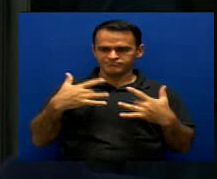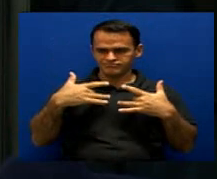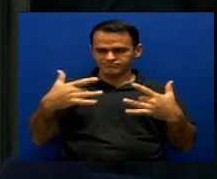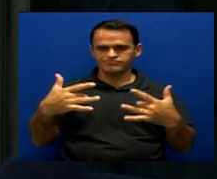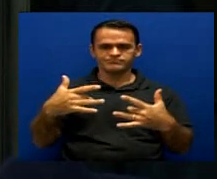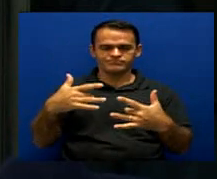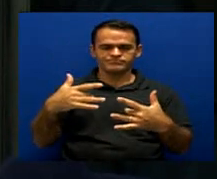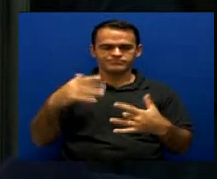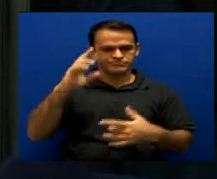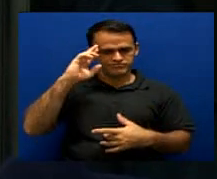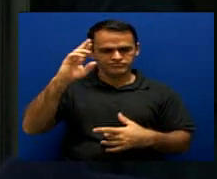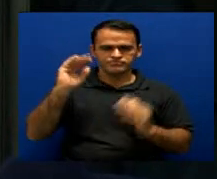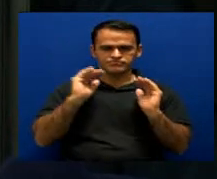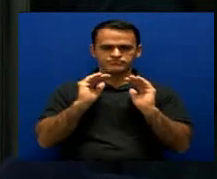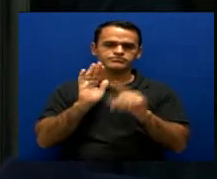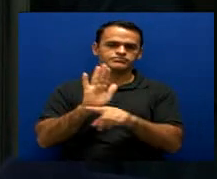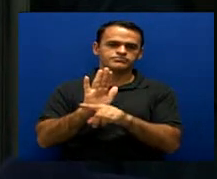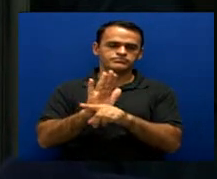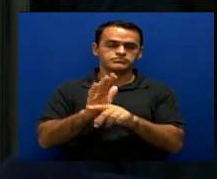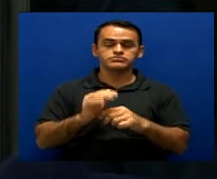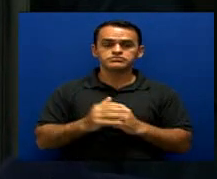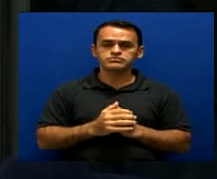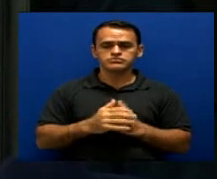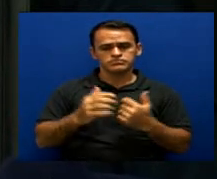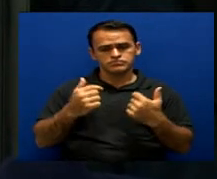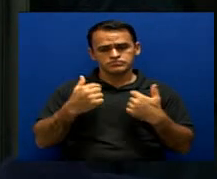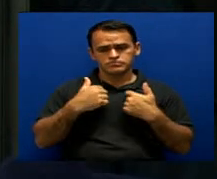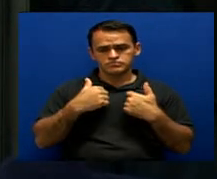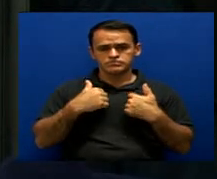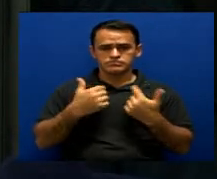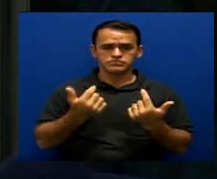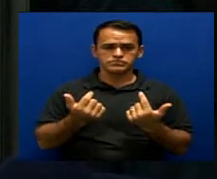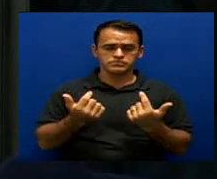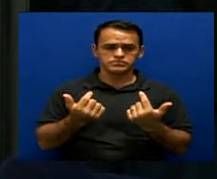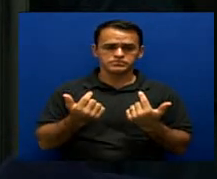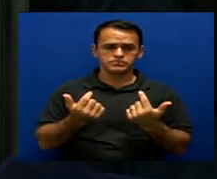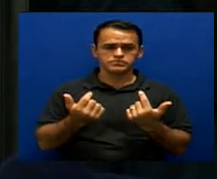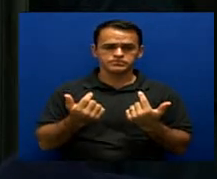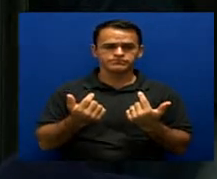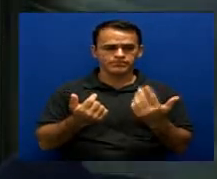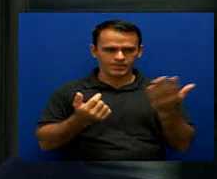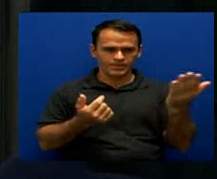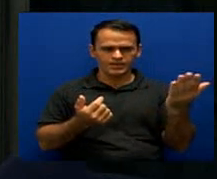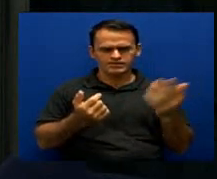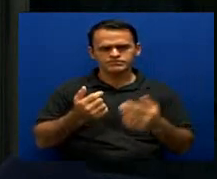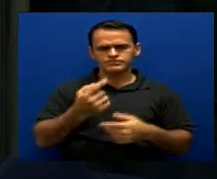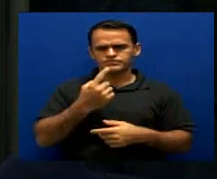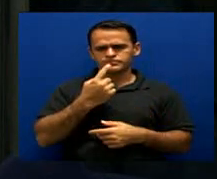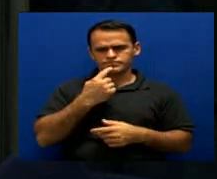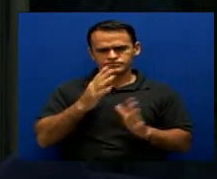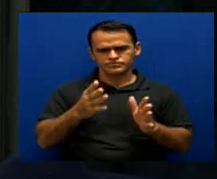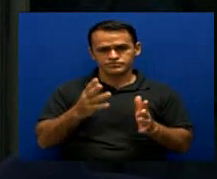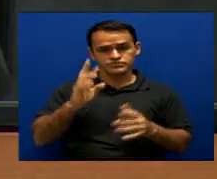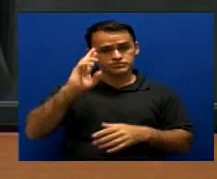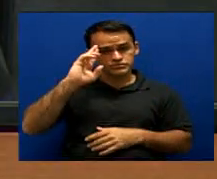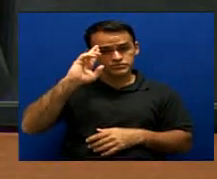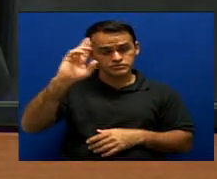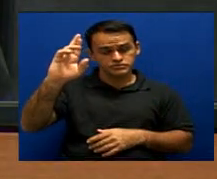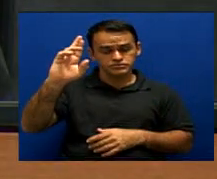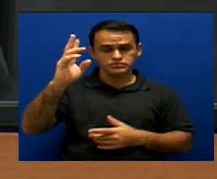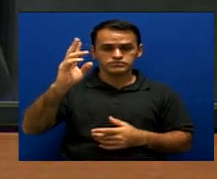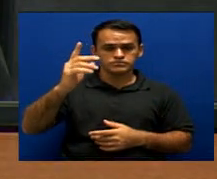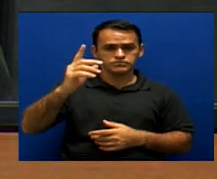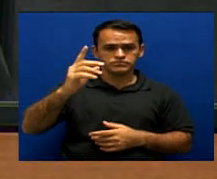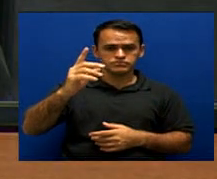instituições então é eu acho que como você também certa responsabilidade também a gente buscar